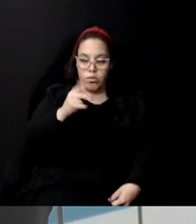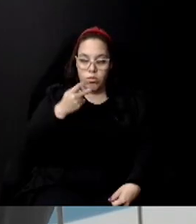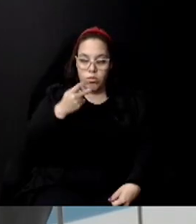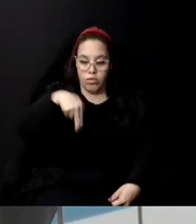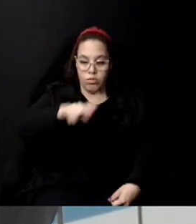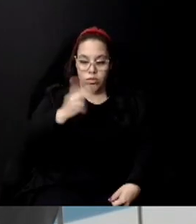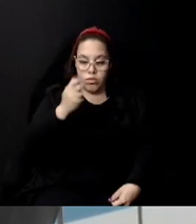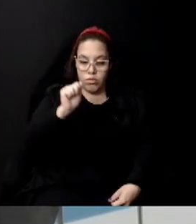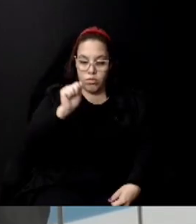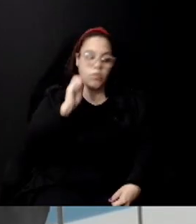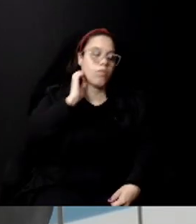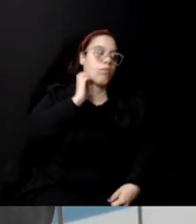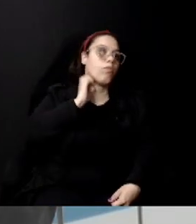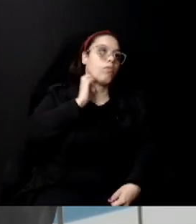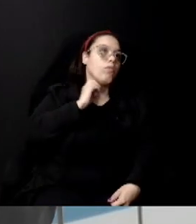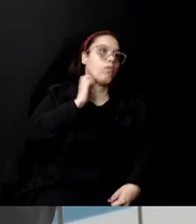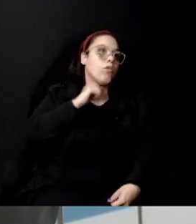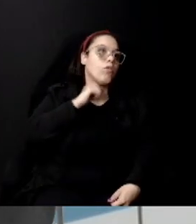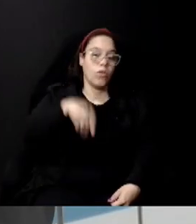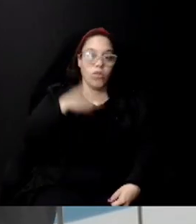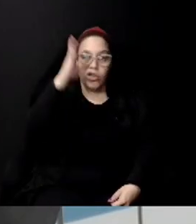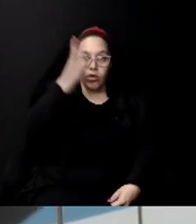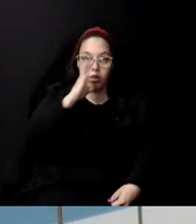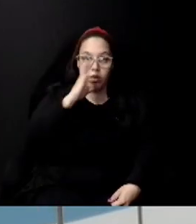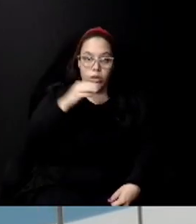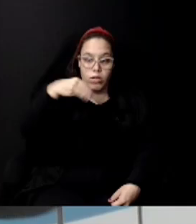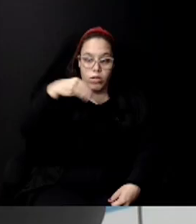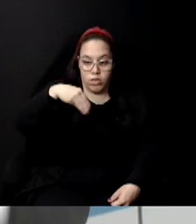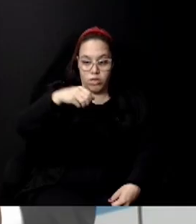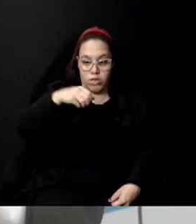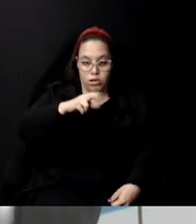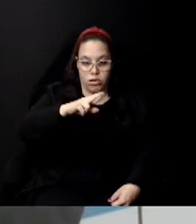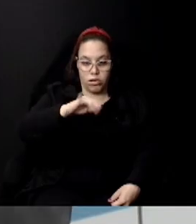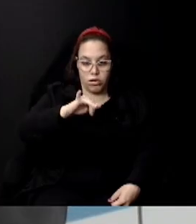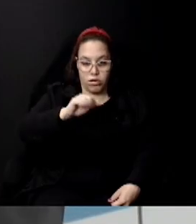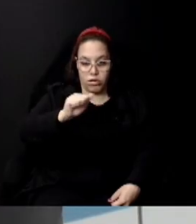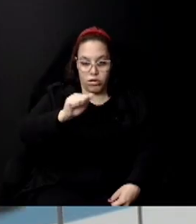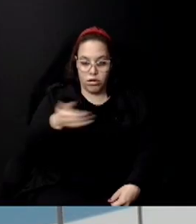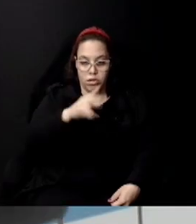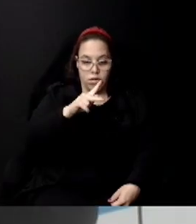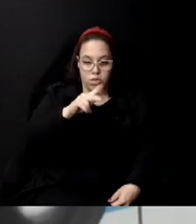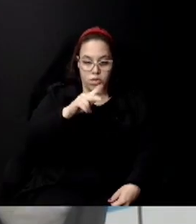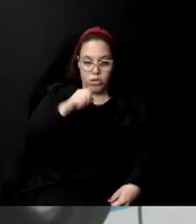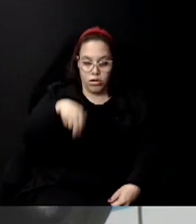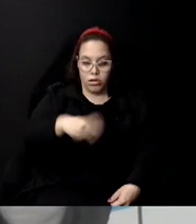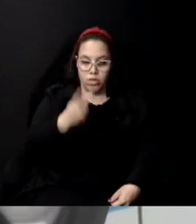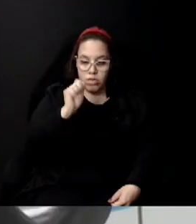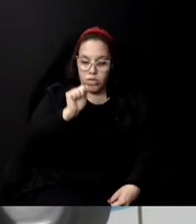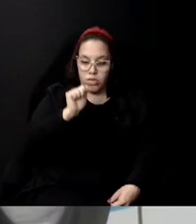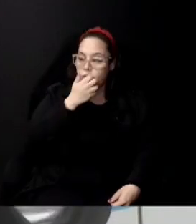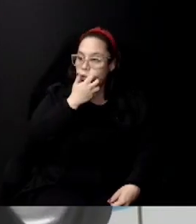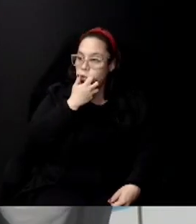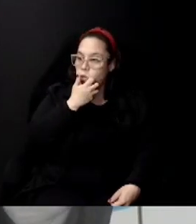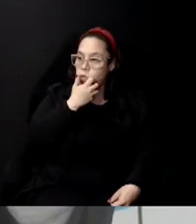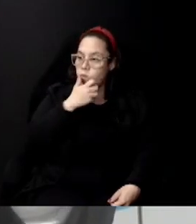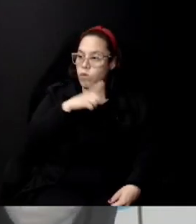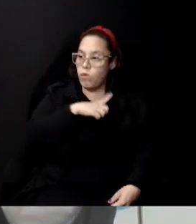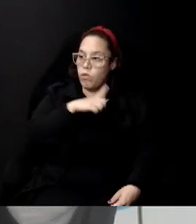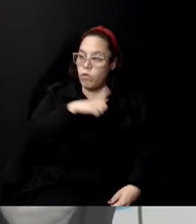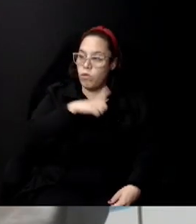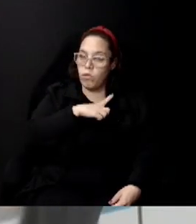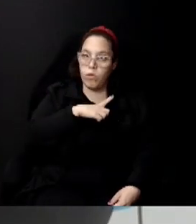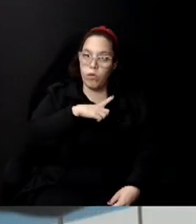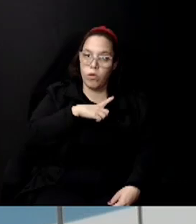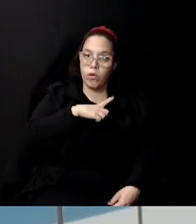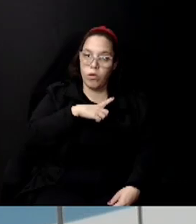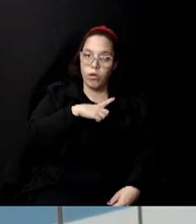por um grande caso aqui no Brasil, que foi o caso Maria da Penha. E tem o caso, e tem a Corte Interamericana, que fica em São José da Costa